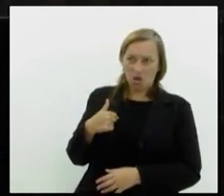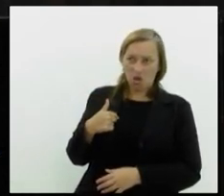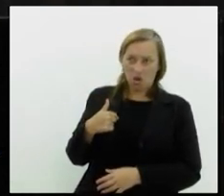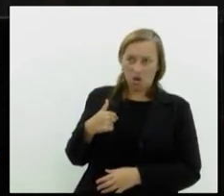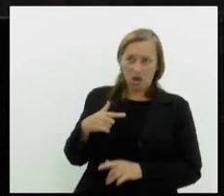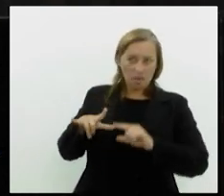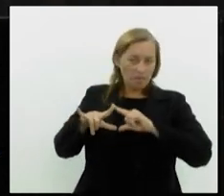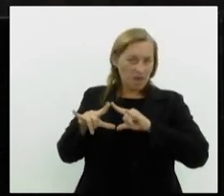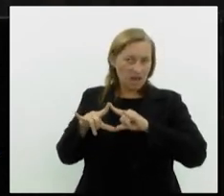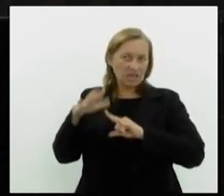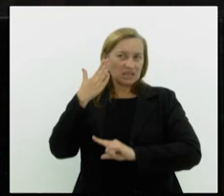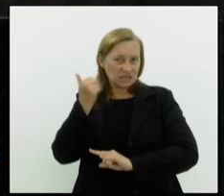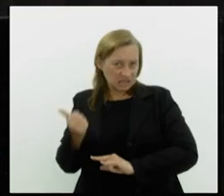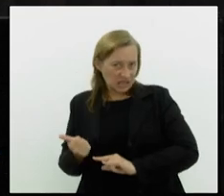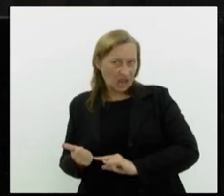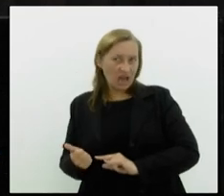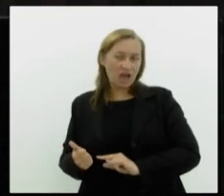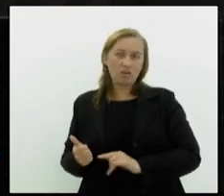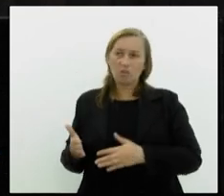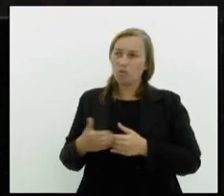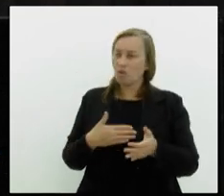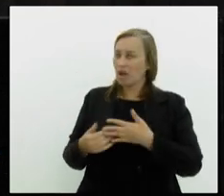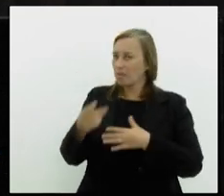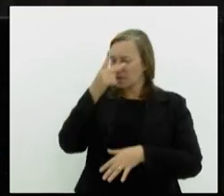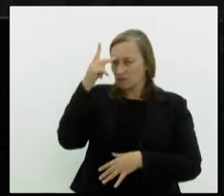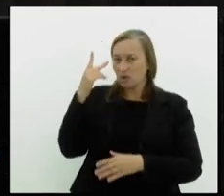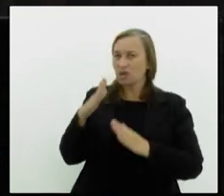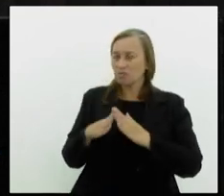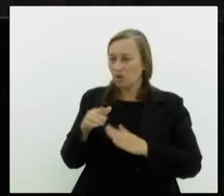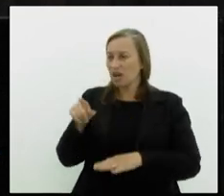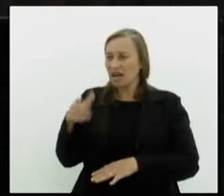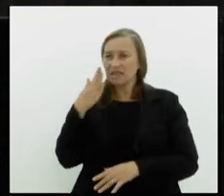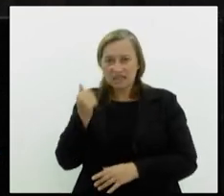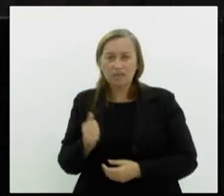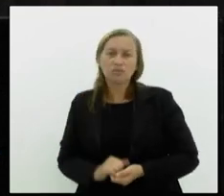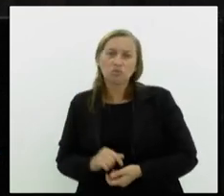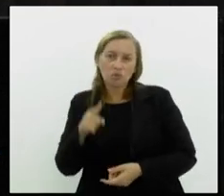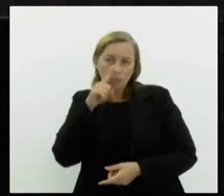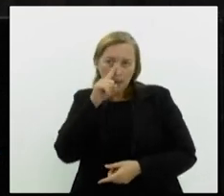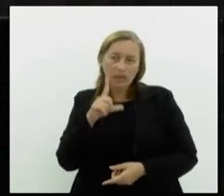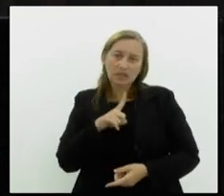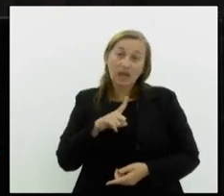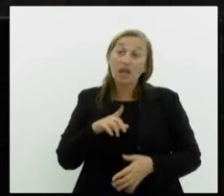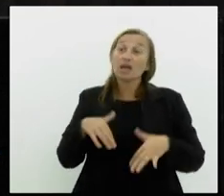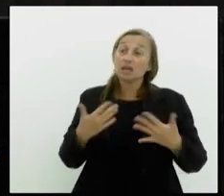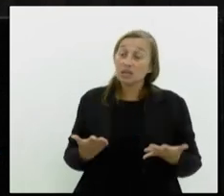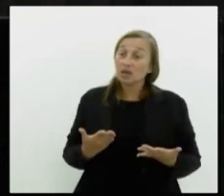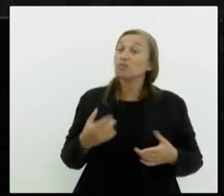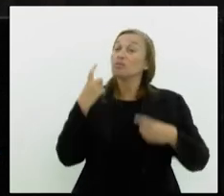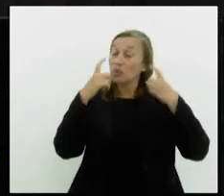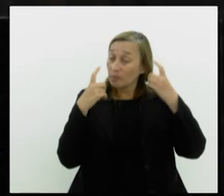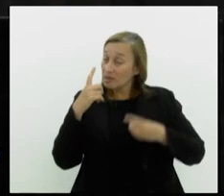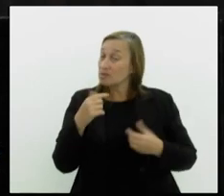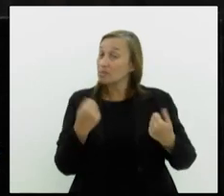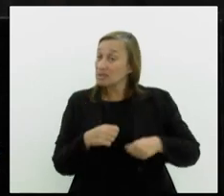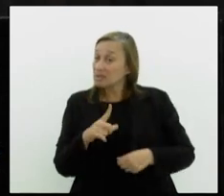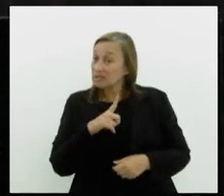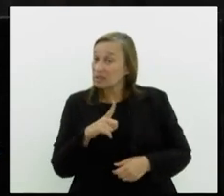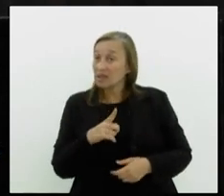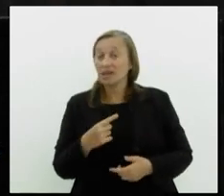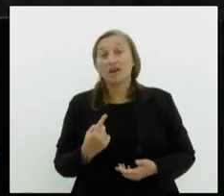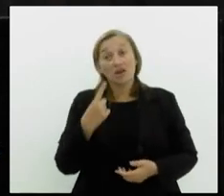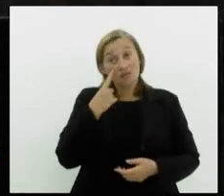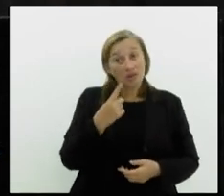milícia sabe, o narcotráfico, todo mundo que mora na Zona Oeste sabe. Então, acho que a gente tem que ter essas preocupações. Olha